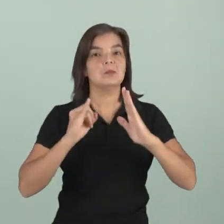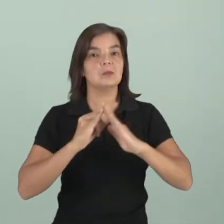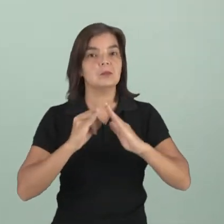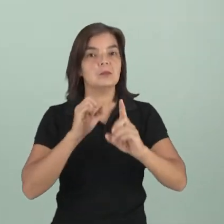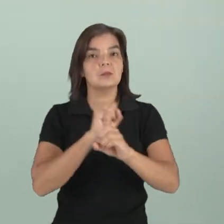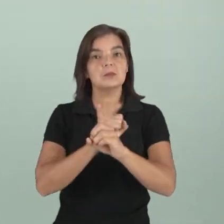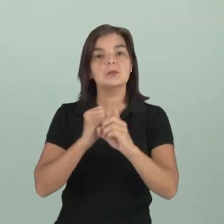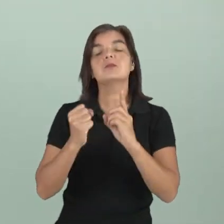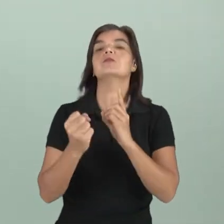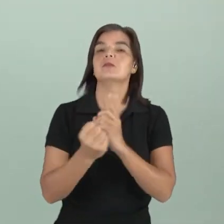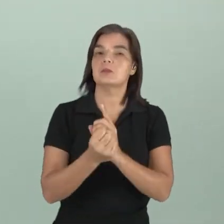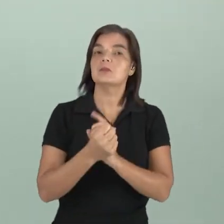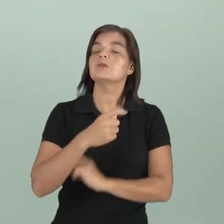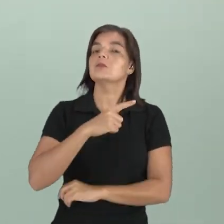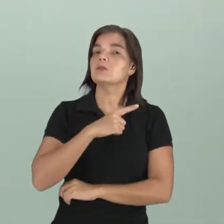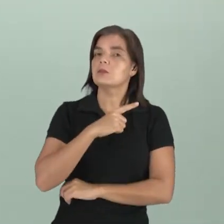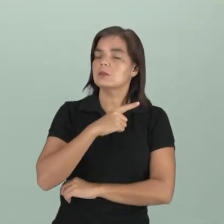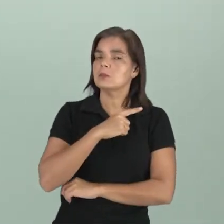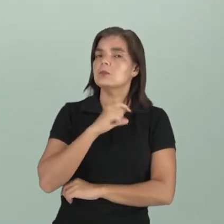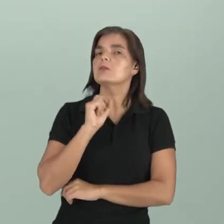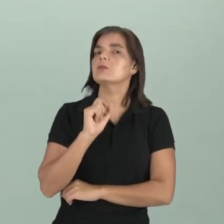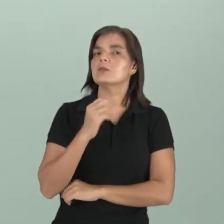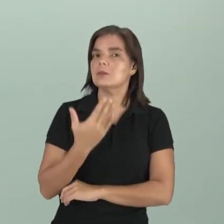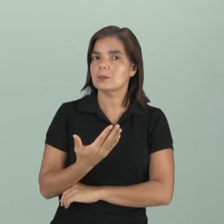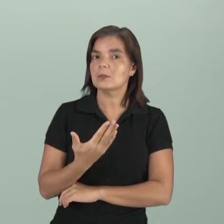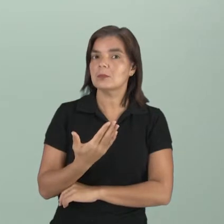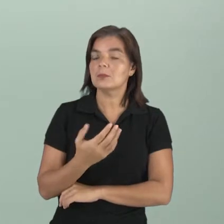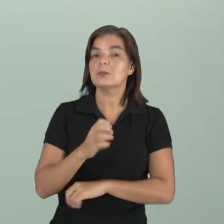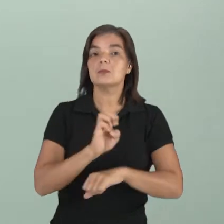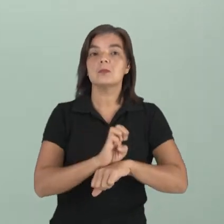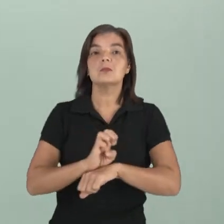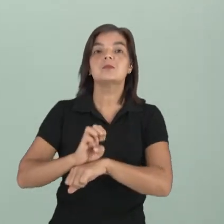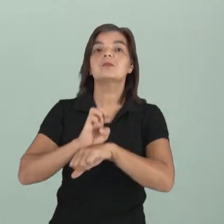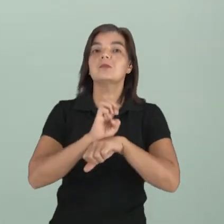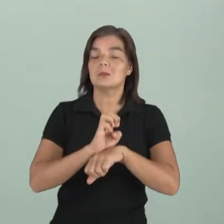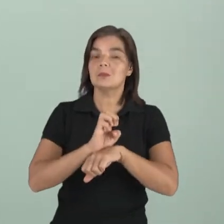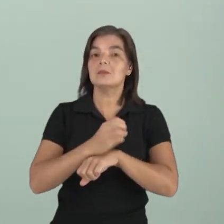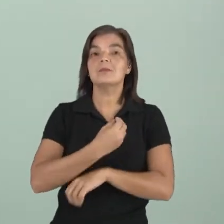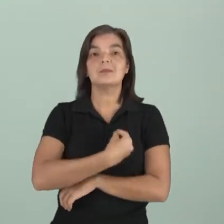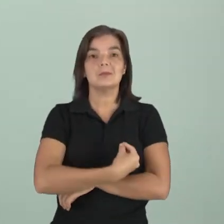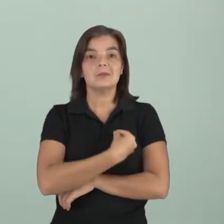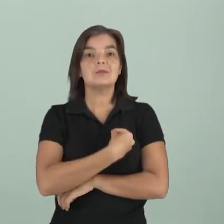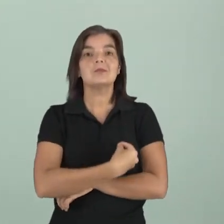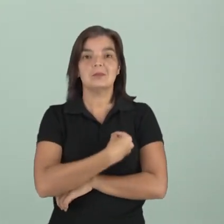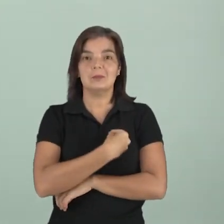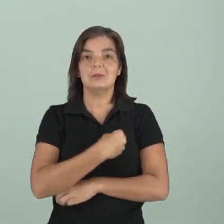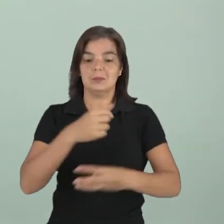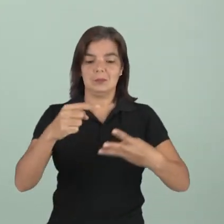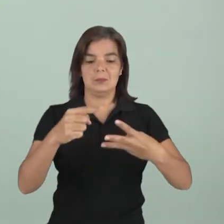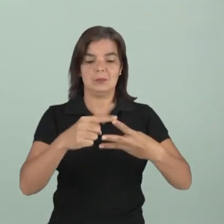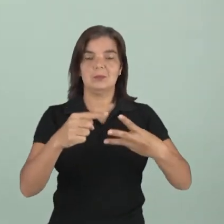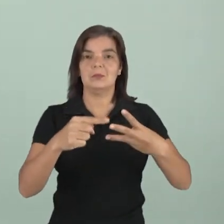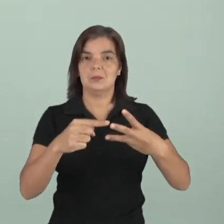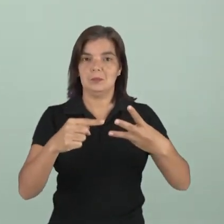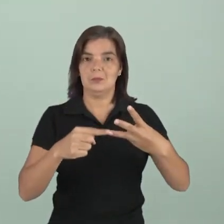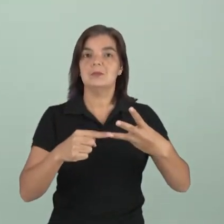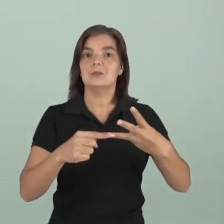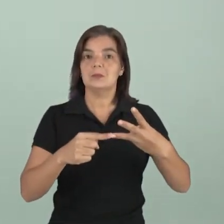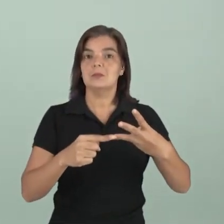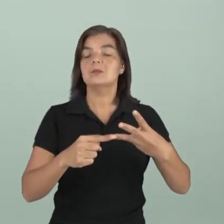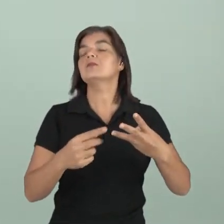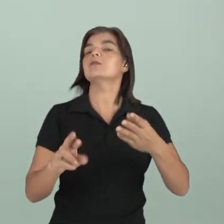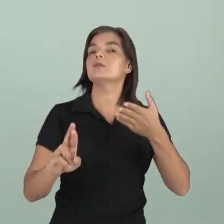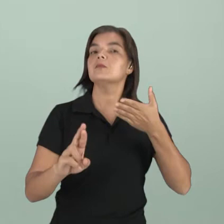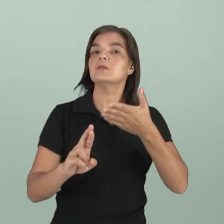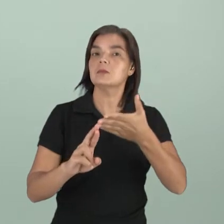instituição social, nós temos que levar em consideração o Estado na existência dos seus três entes, tomando